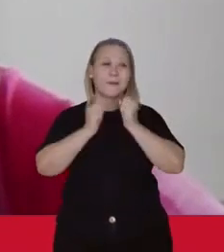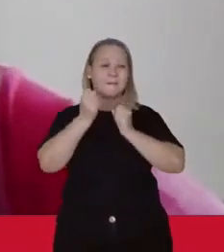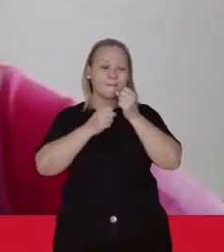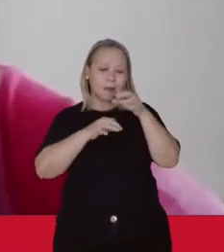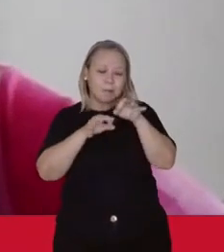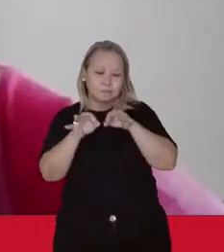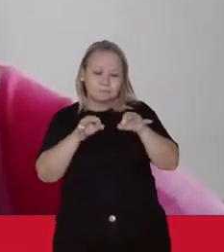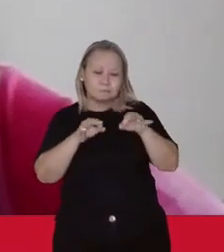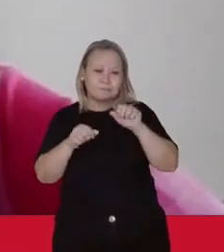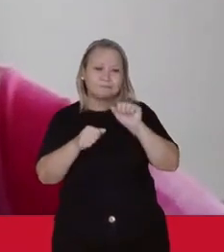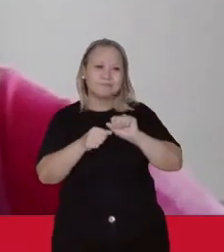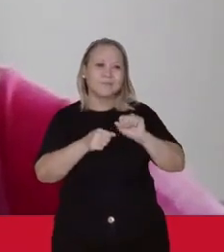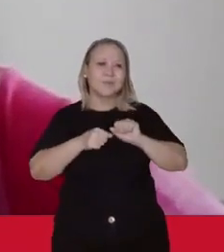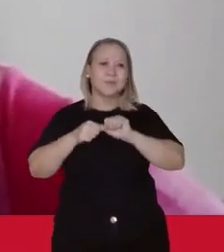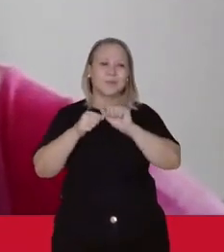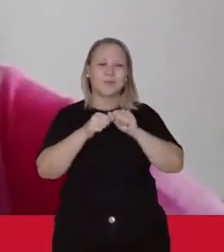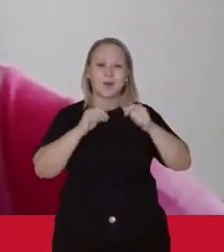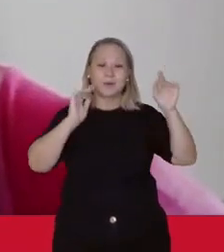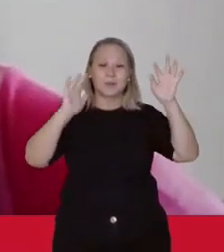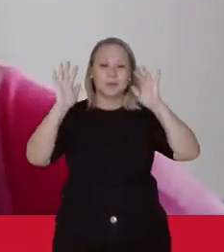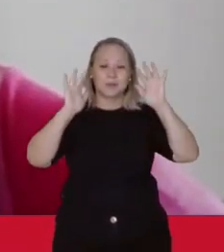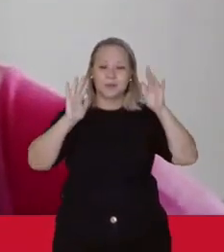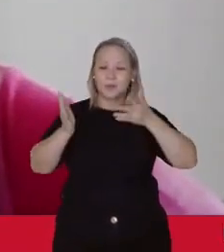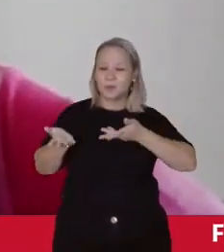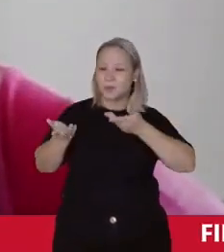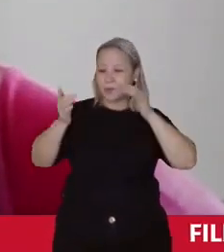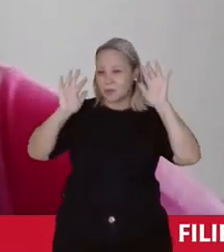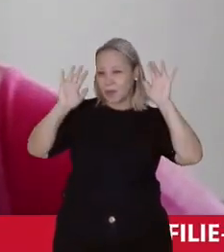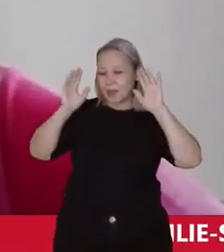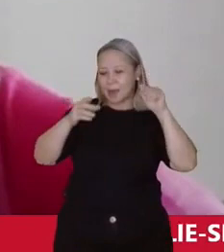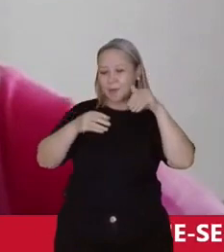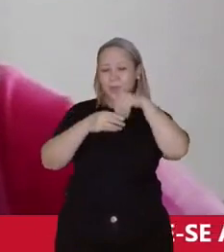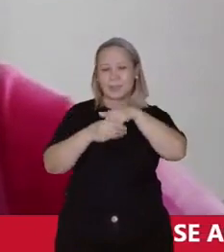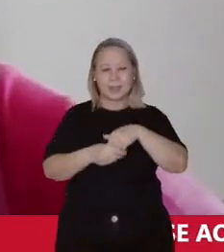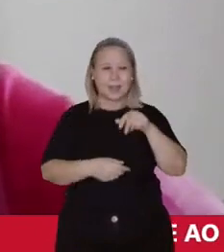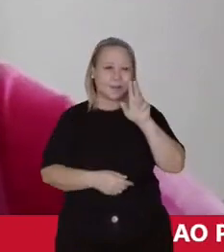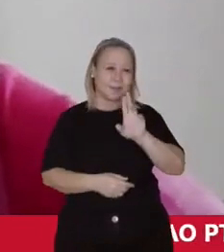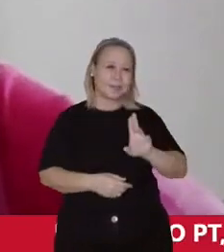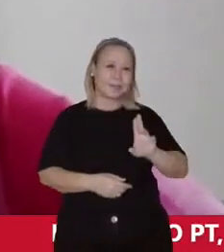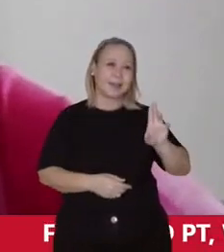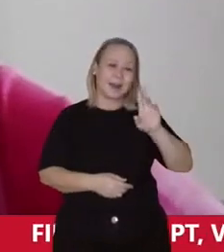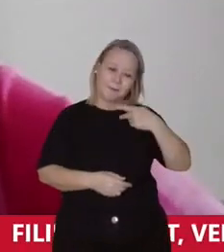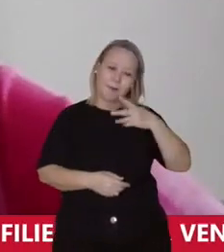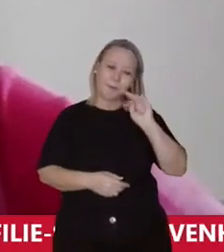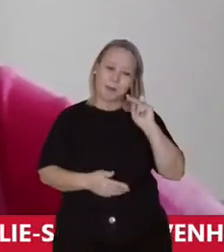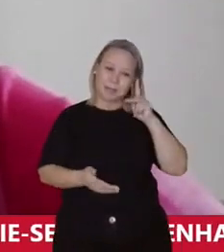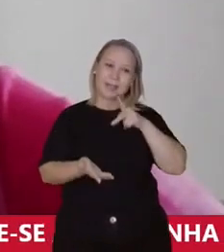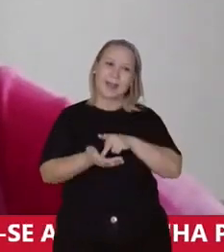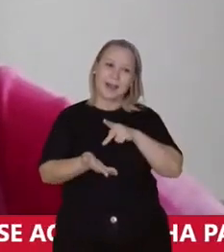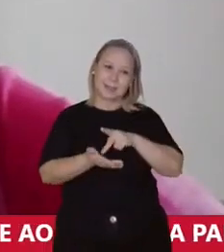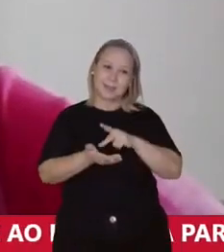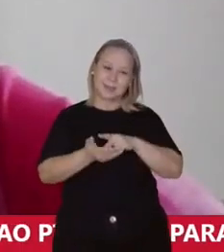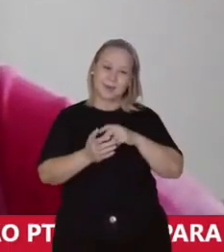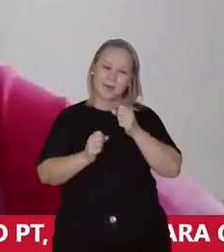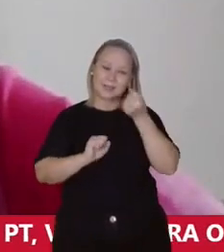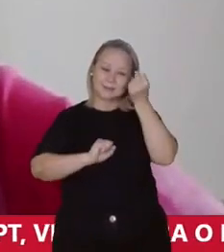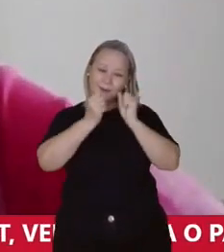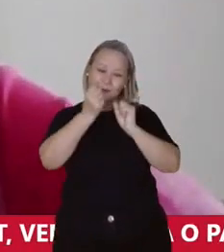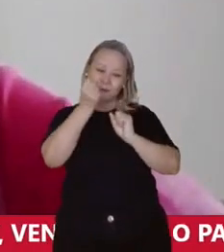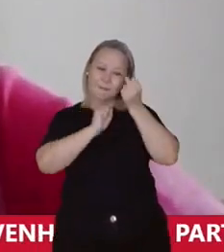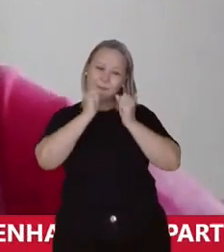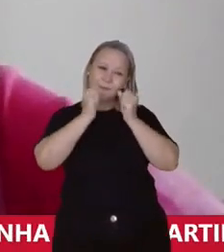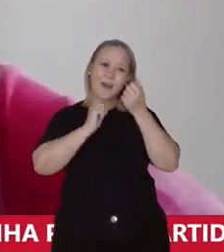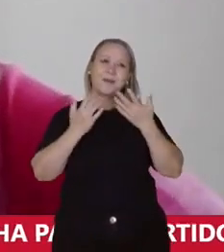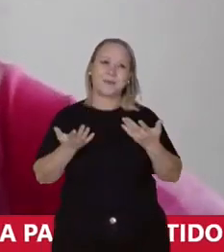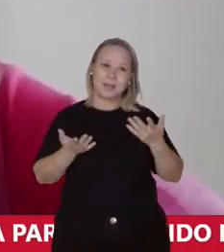sonhos. Se a juventude sonhava que um dia ela podia entrar na universidade, foi o PT que realizou com sua fábrica de sonhos enquanto